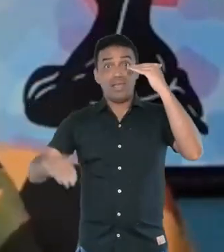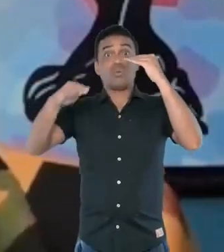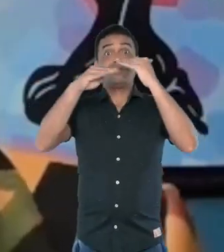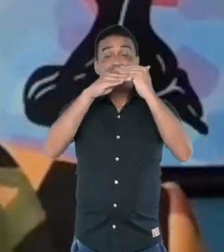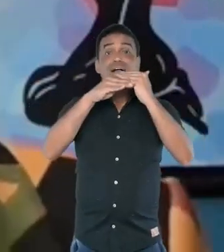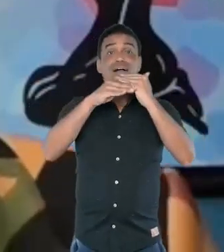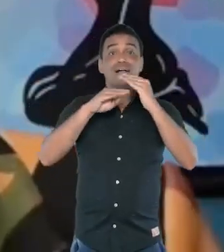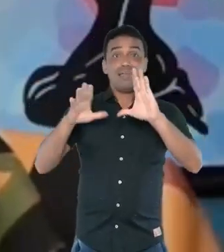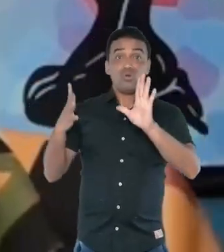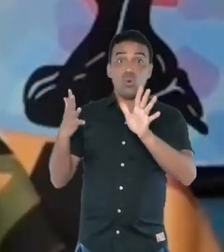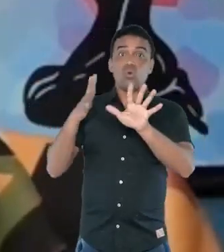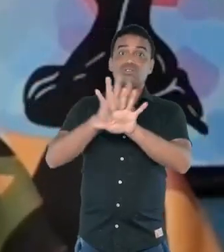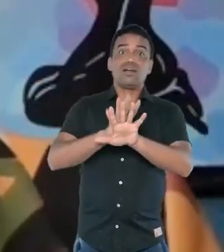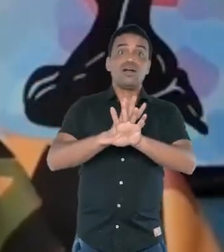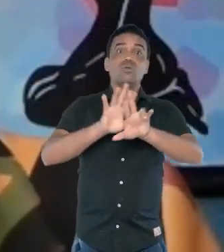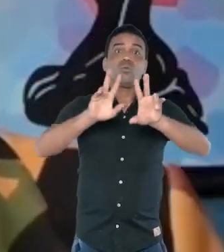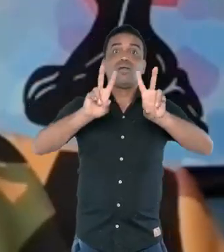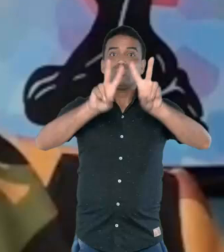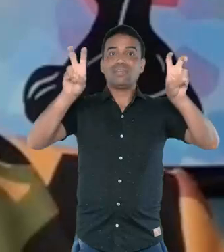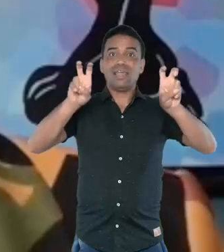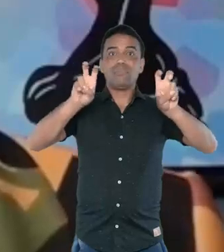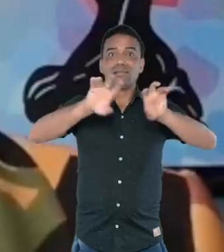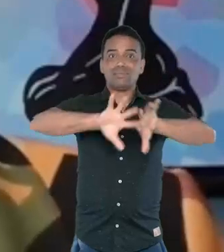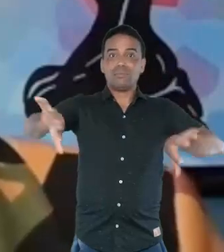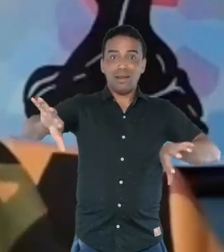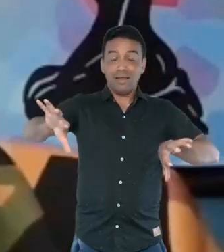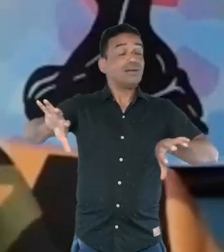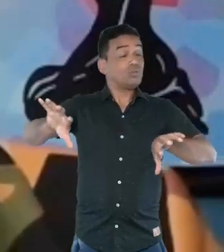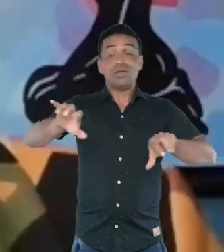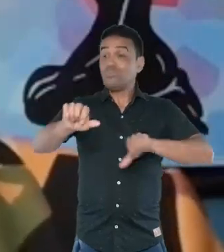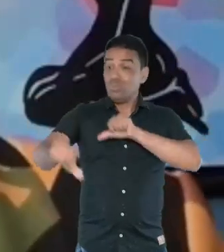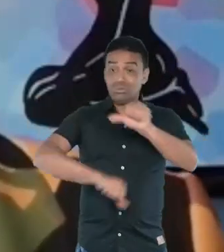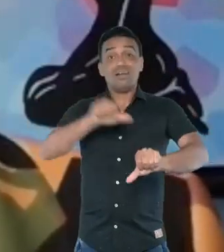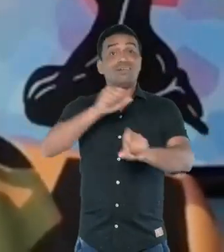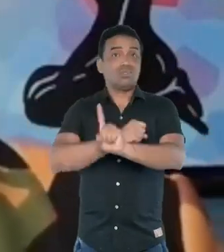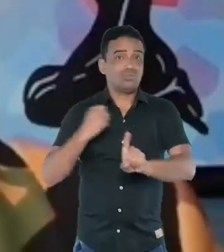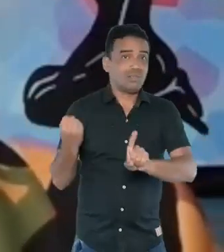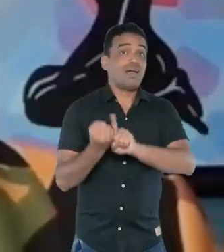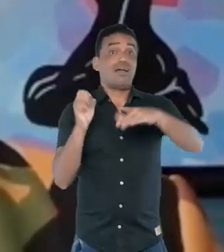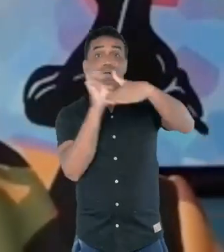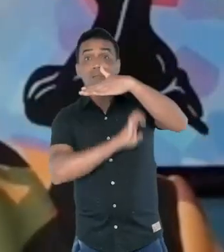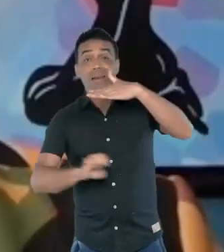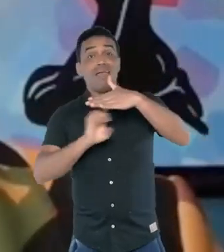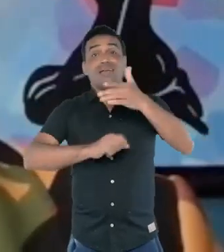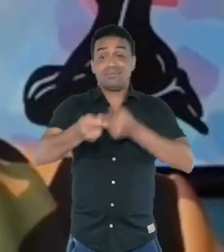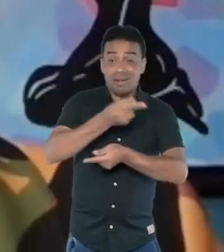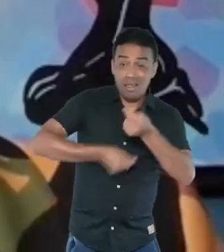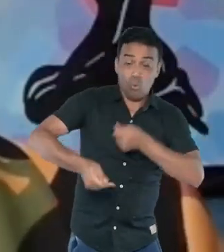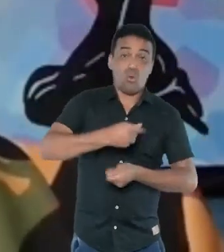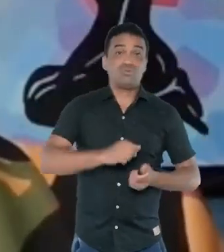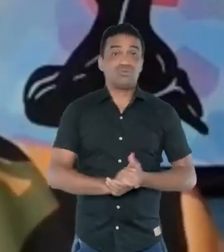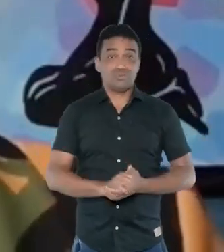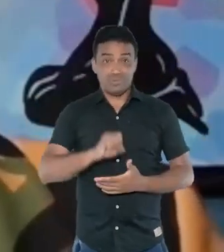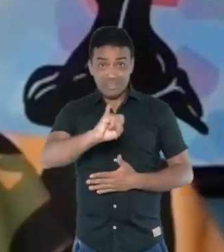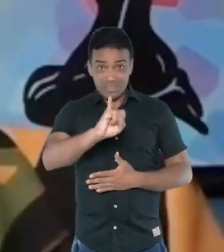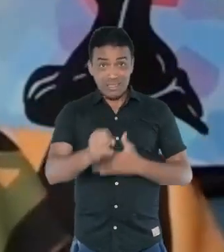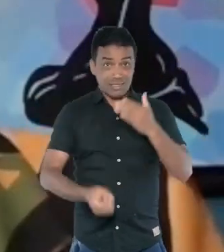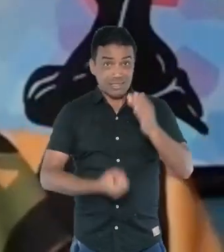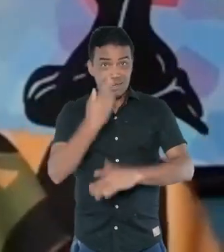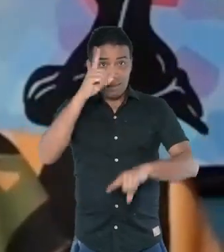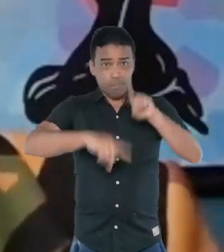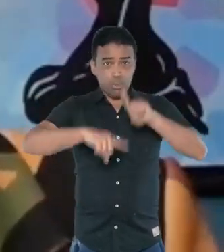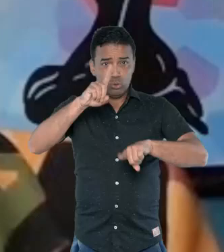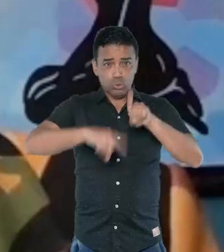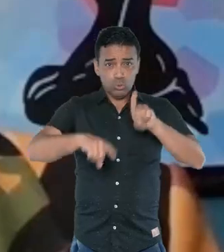tema à parte, são alavancas de transformação da sociedade e dos negócios. Então, se você